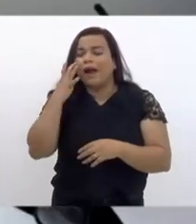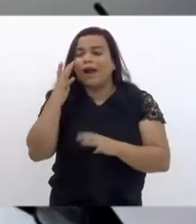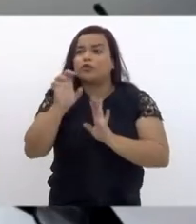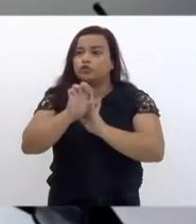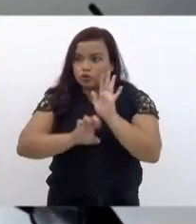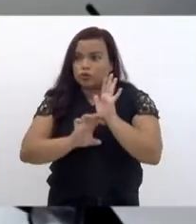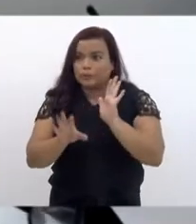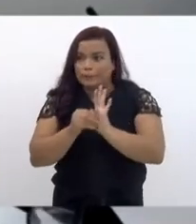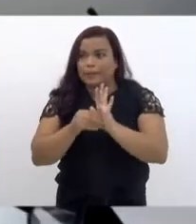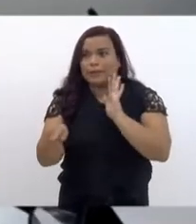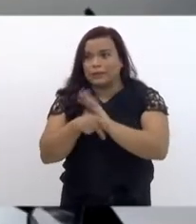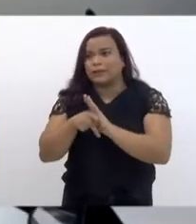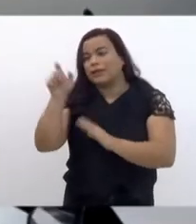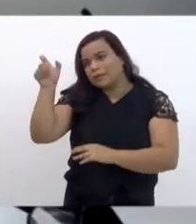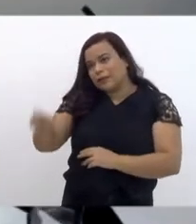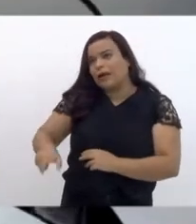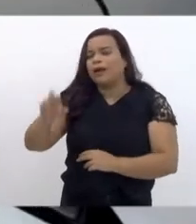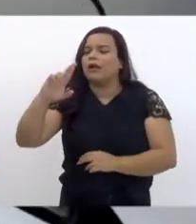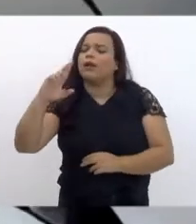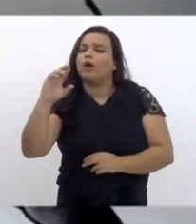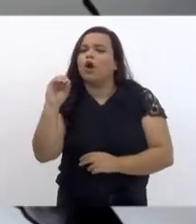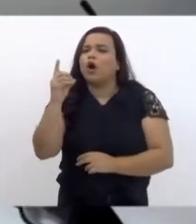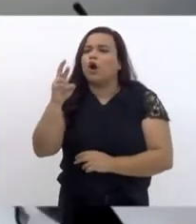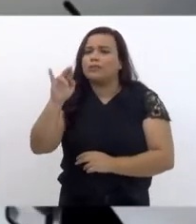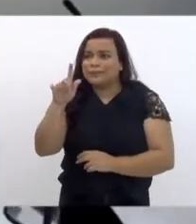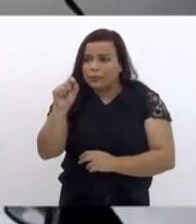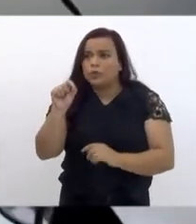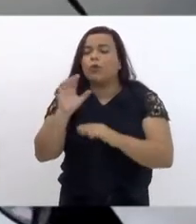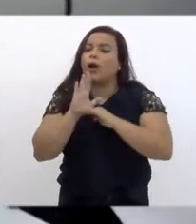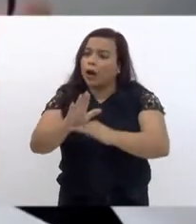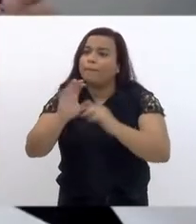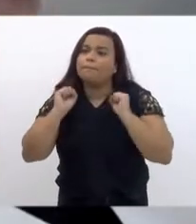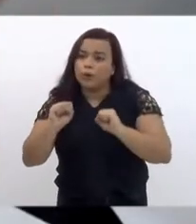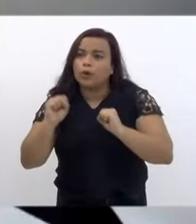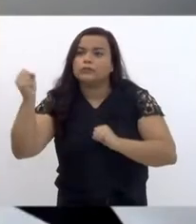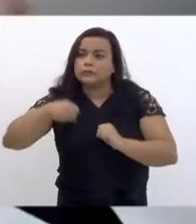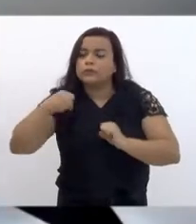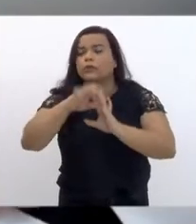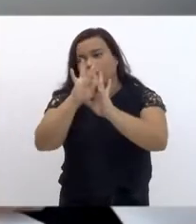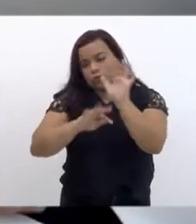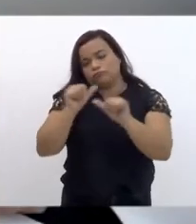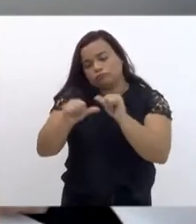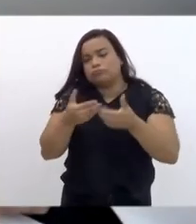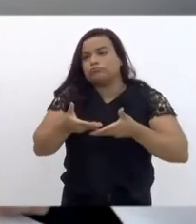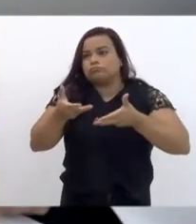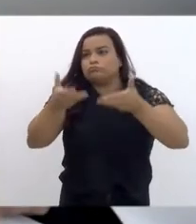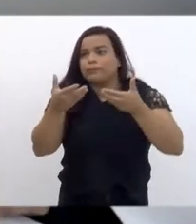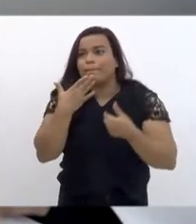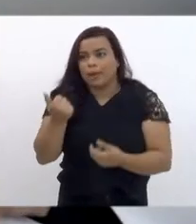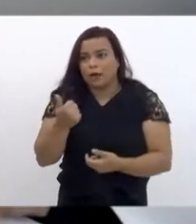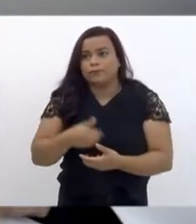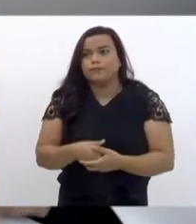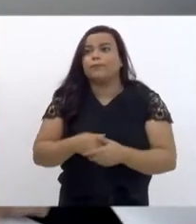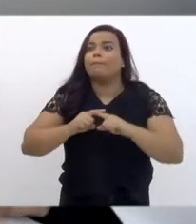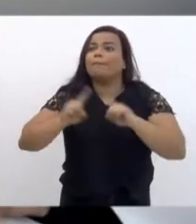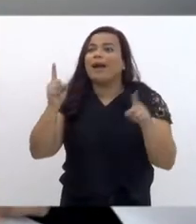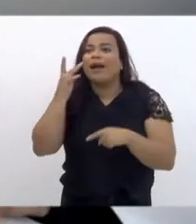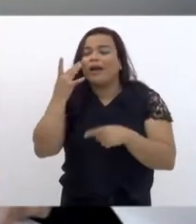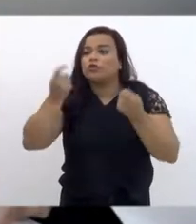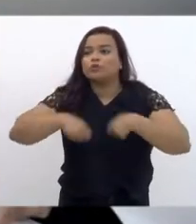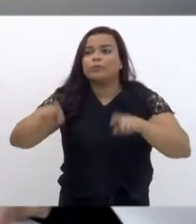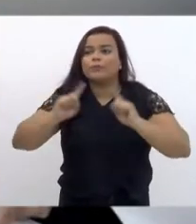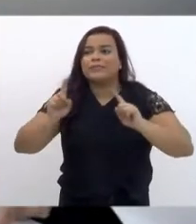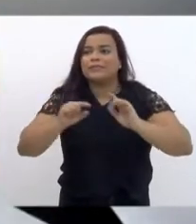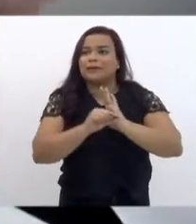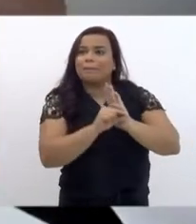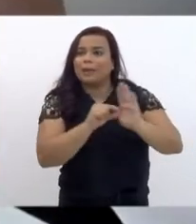Rodrigo pode ajudar, sim, o texto. Eu só queria, Rodrigo, ponderar. Eu acho que não precisa do parágrafo.